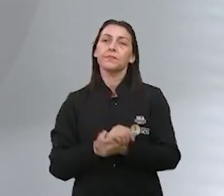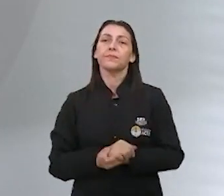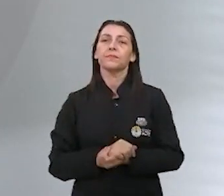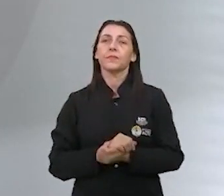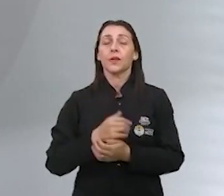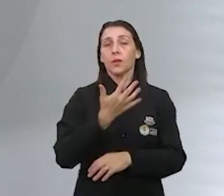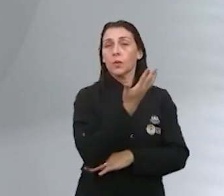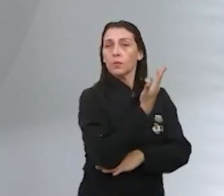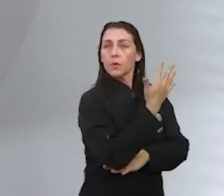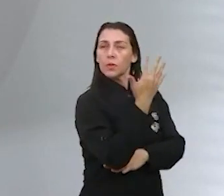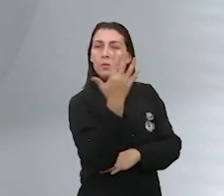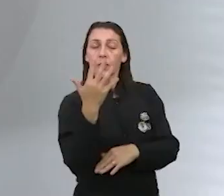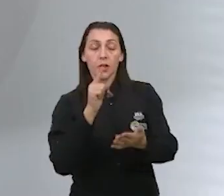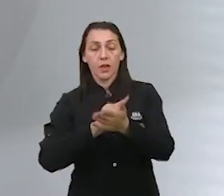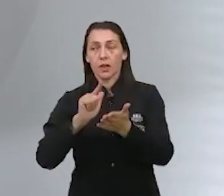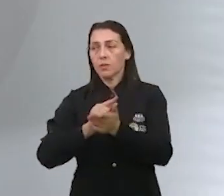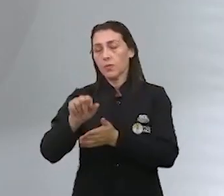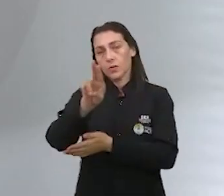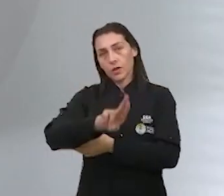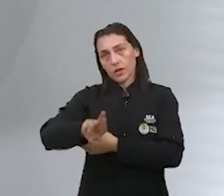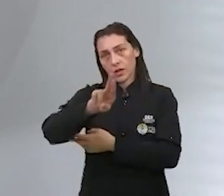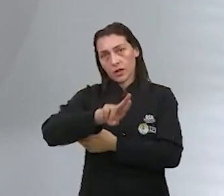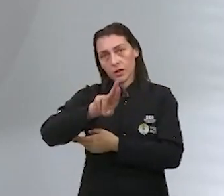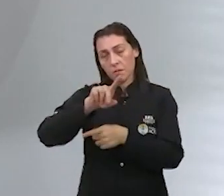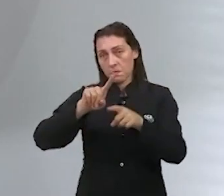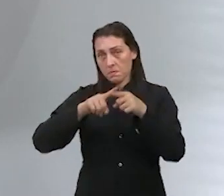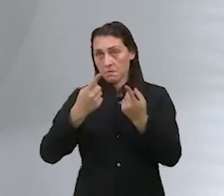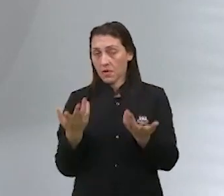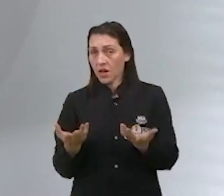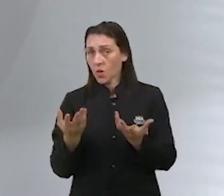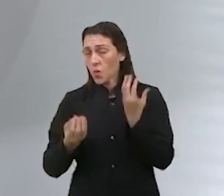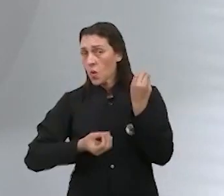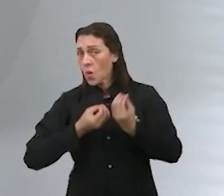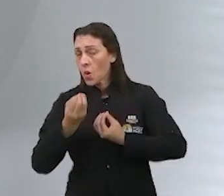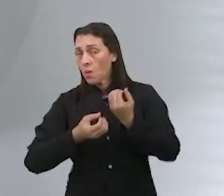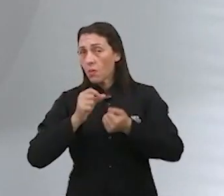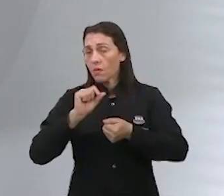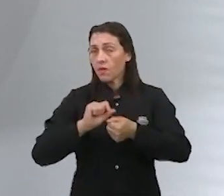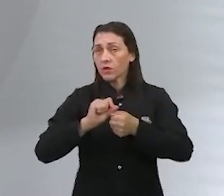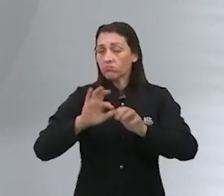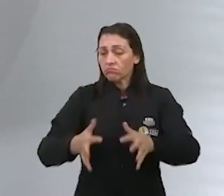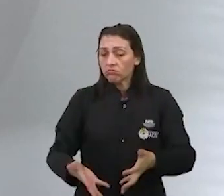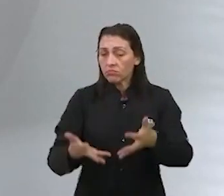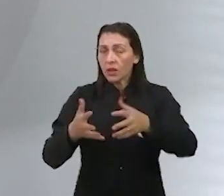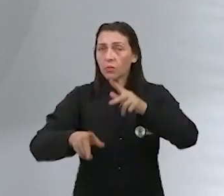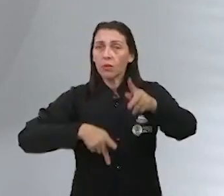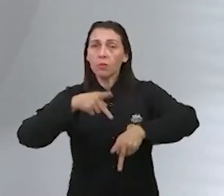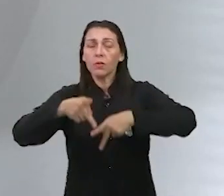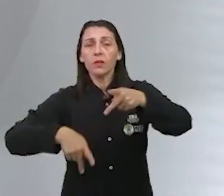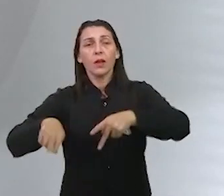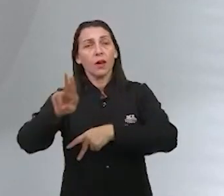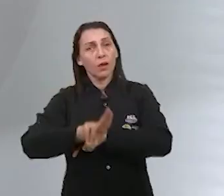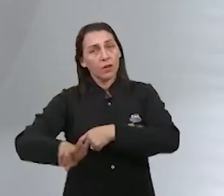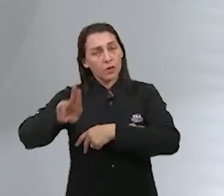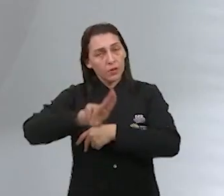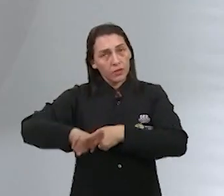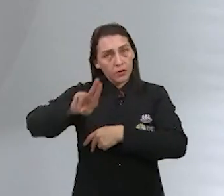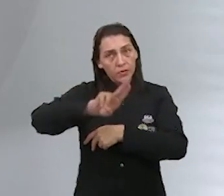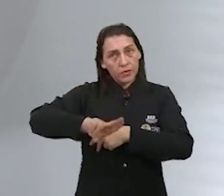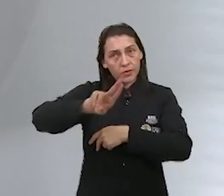meio ambiente mais limpo utilizando eles. Mas, Humberto, como é que eu faço para incentivar a população a usar